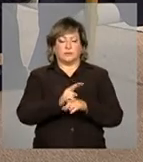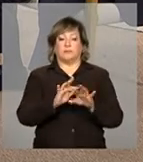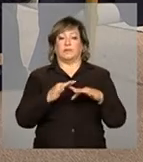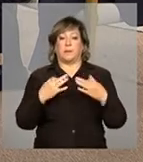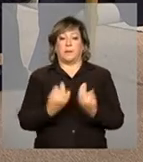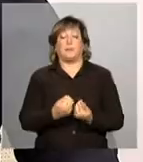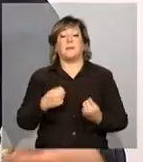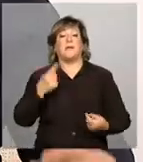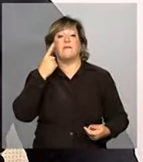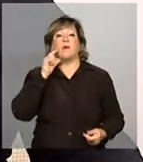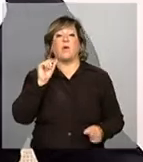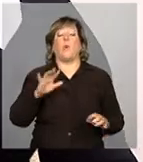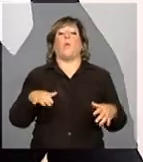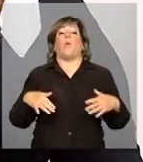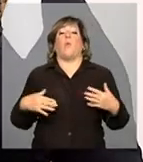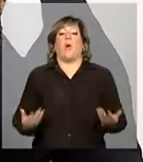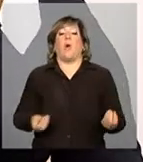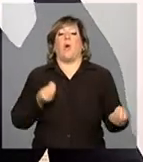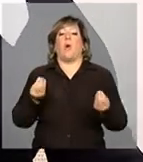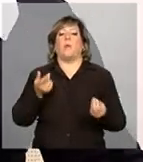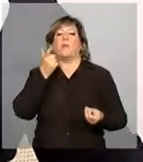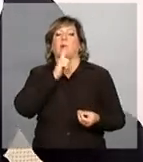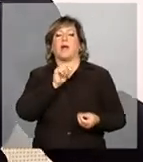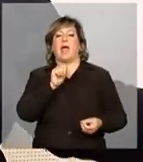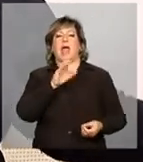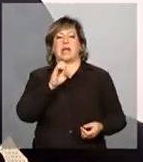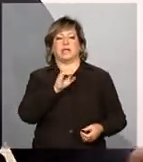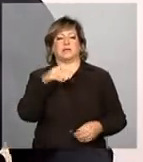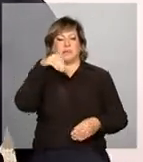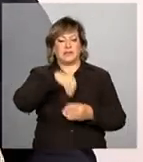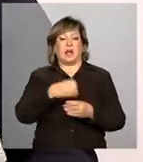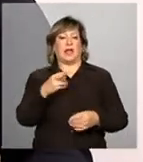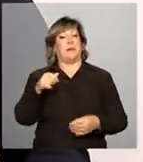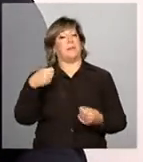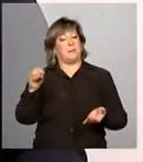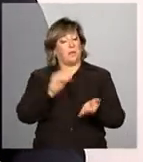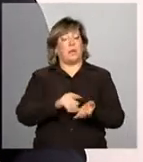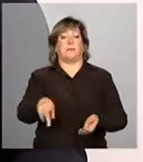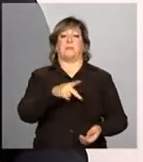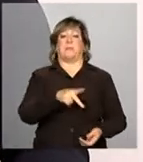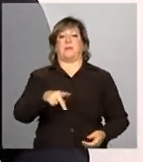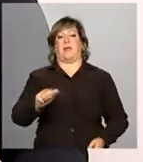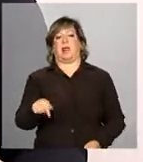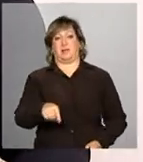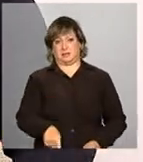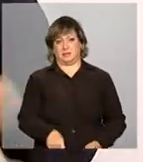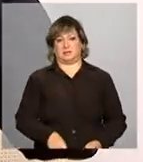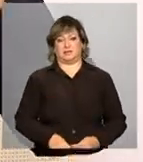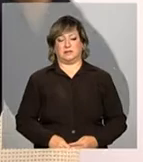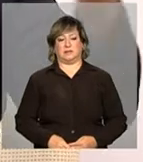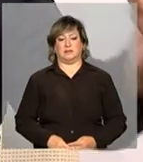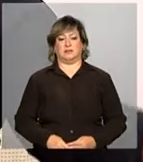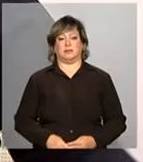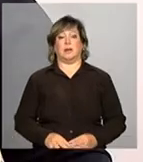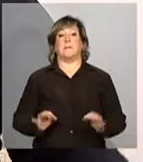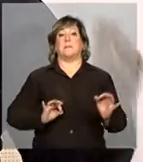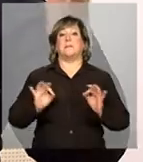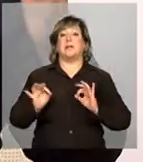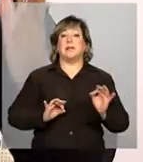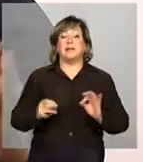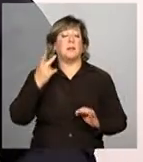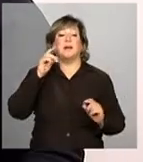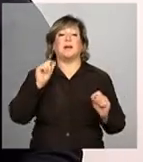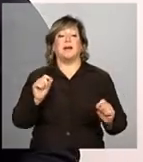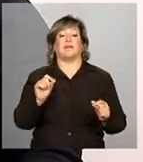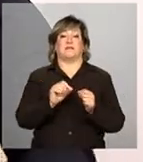Tem que ver quais as condições de acesso nos traz então tem colocar no PPA né Antônio planejamento